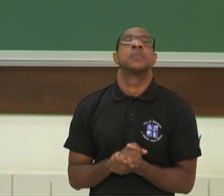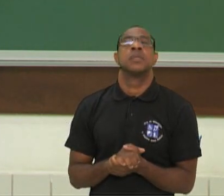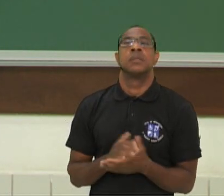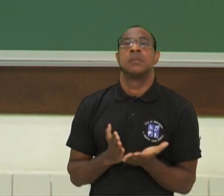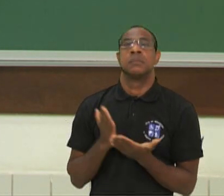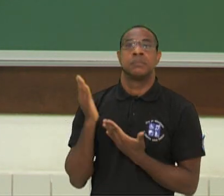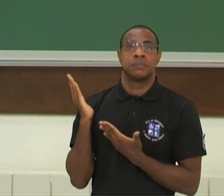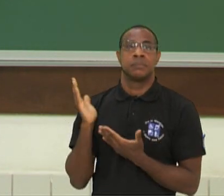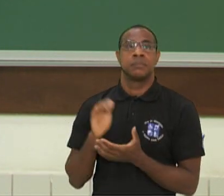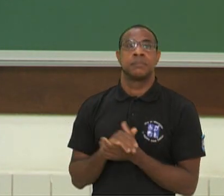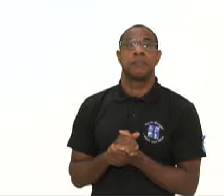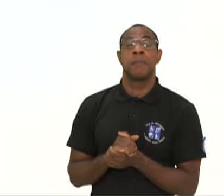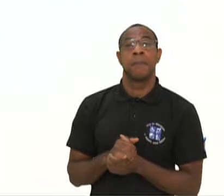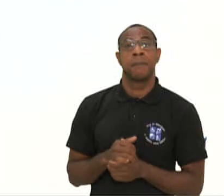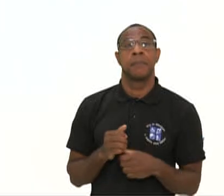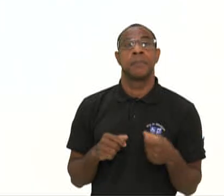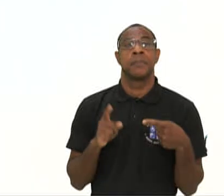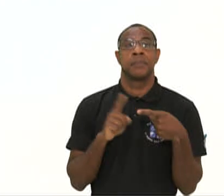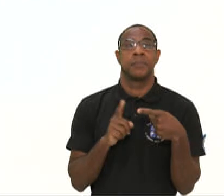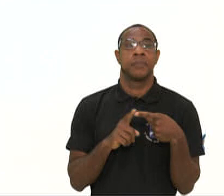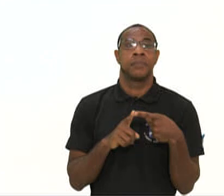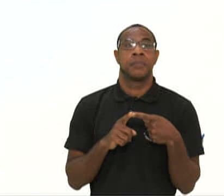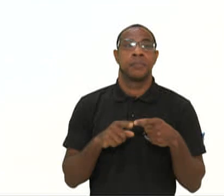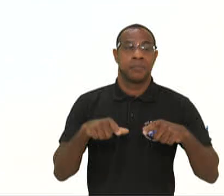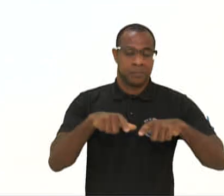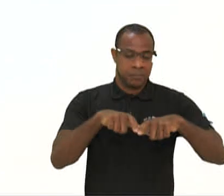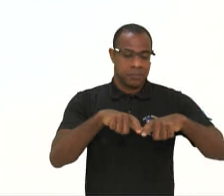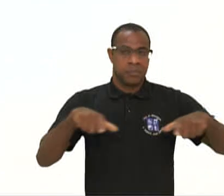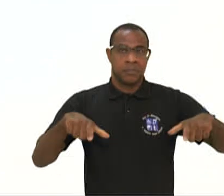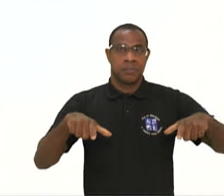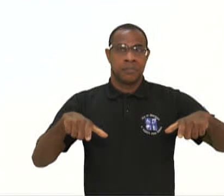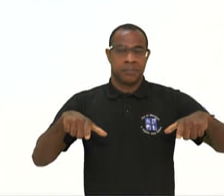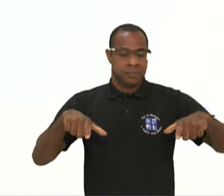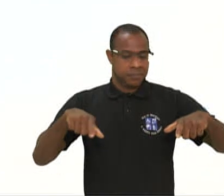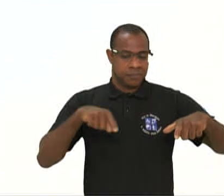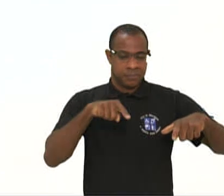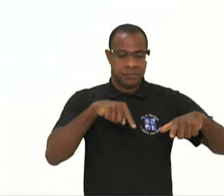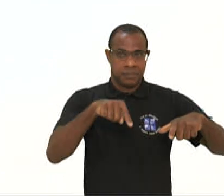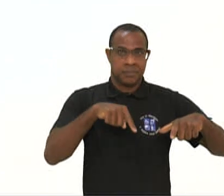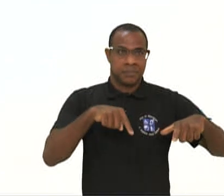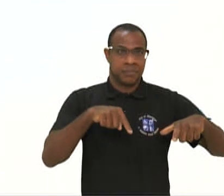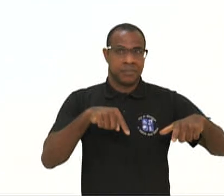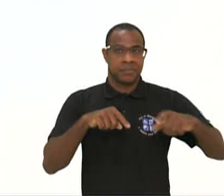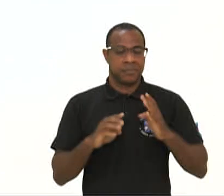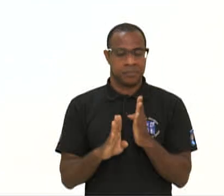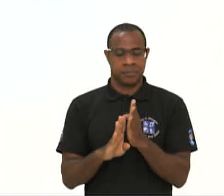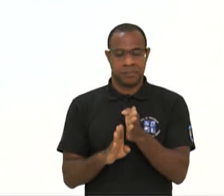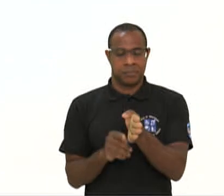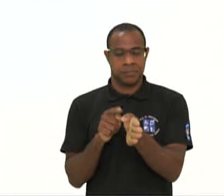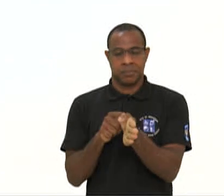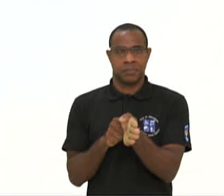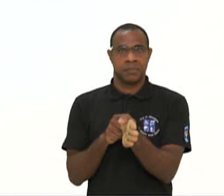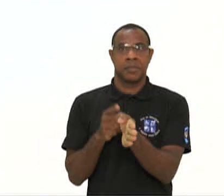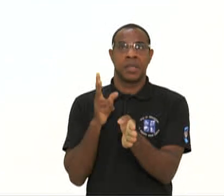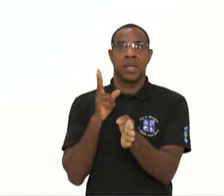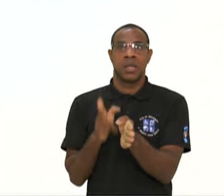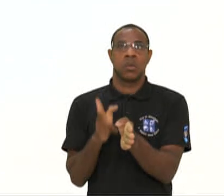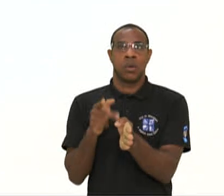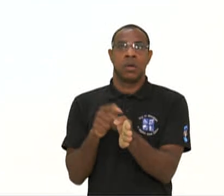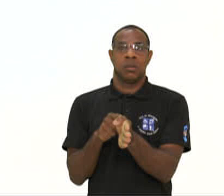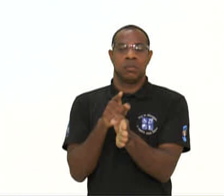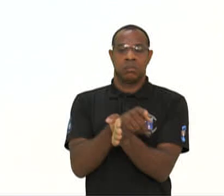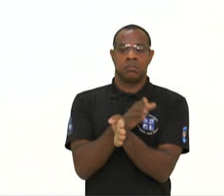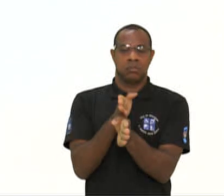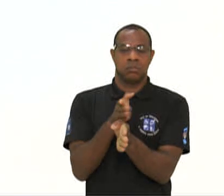vamos lá. Primeiro, a quadra é dividida em duas meias quadras tamanhos iguais por uma rede. Então essa rede